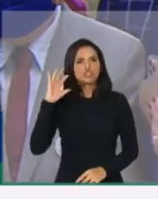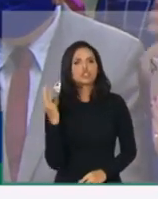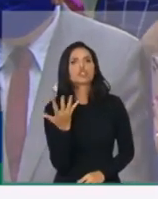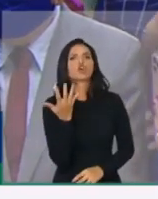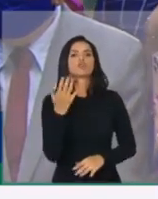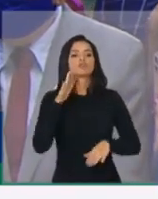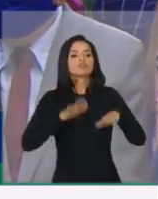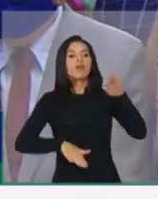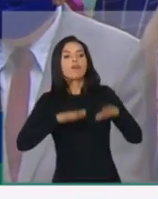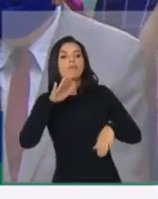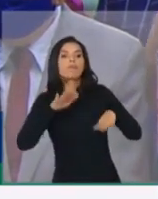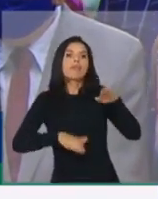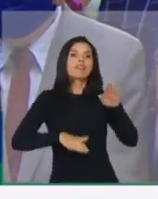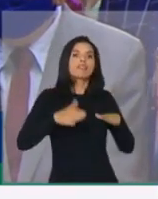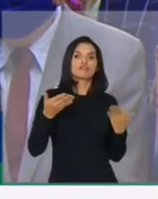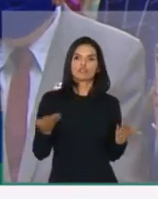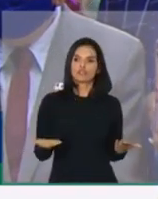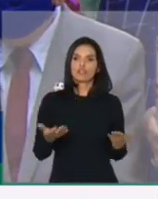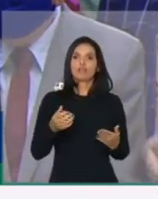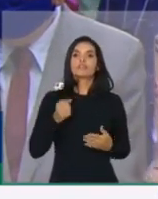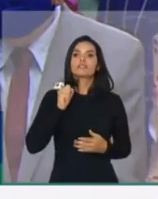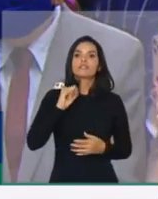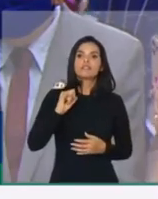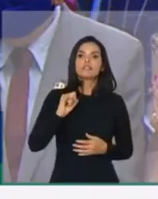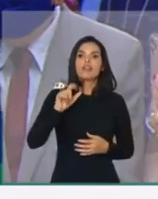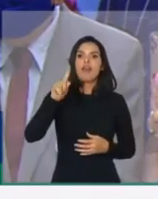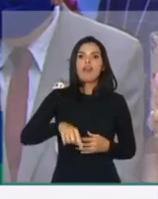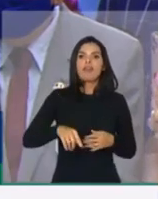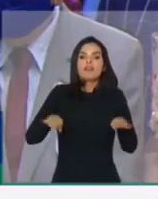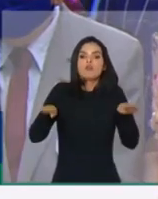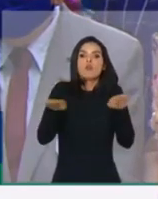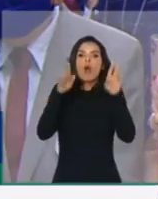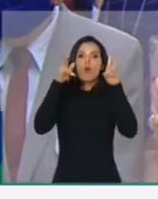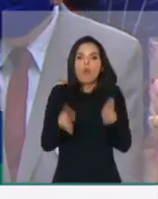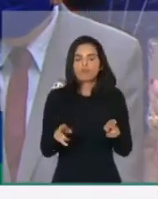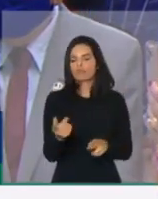que não produzem nenhum resultado se colocadas na mesma equação.